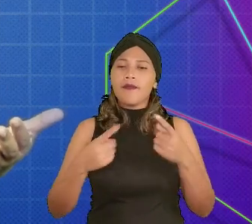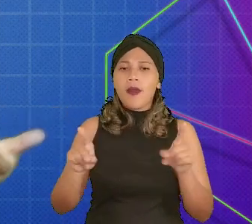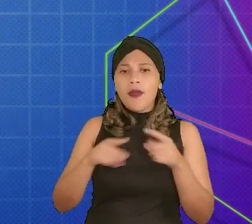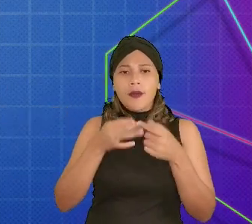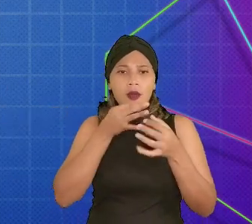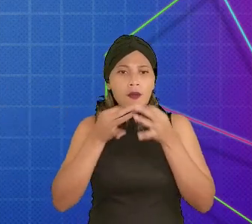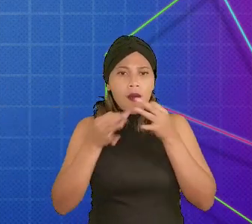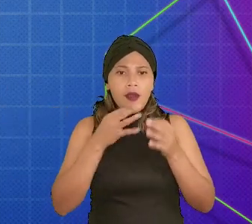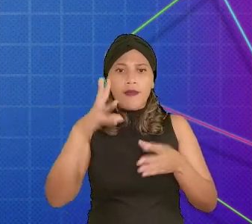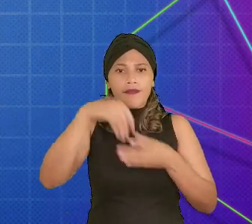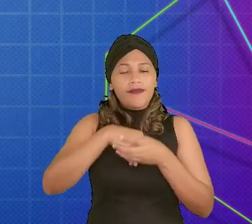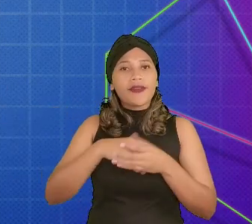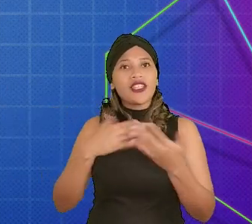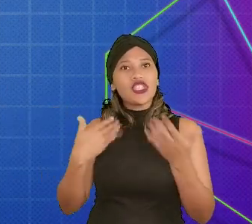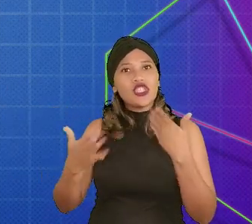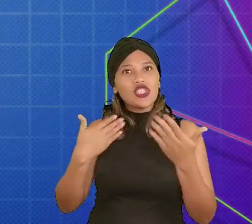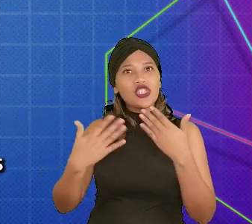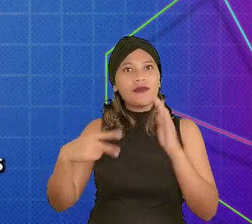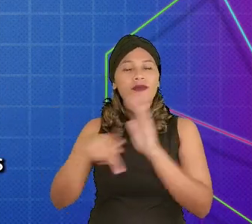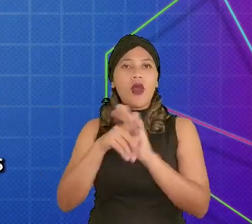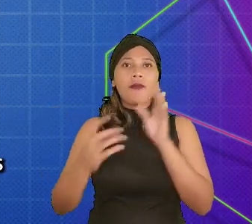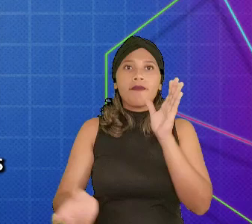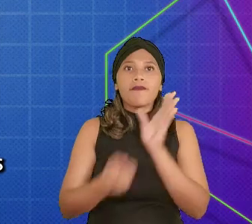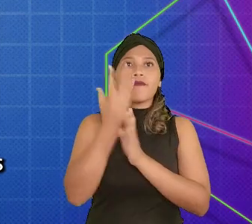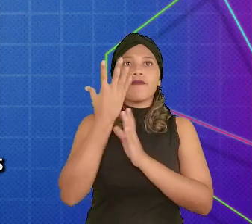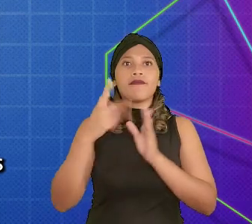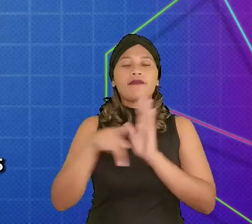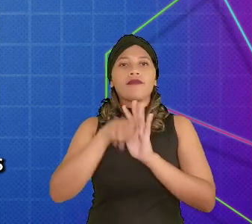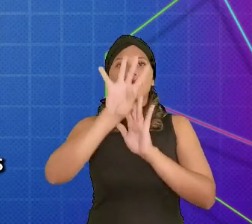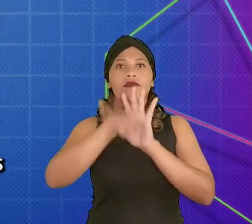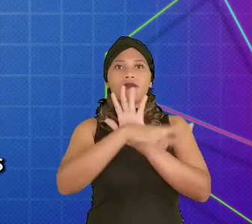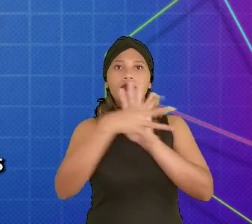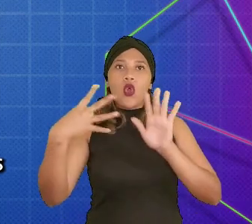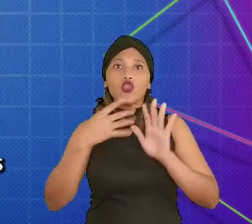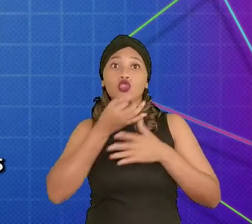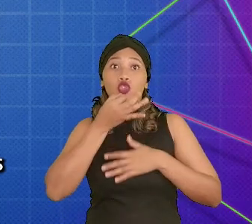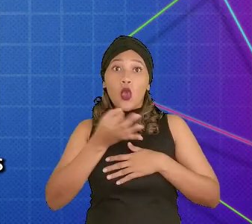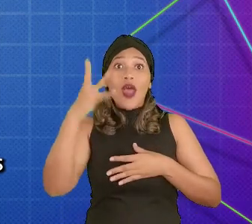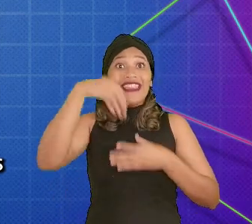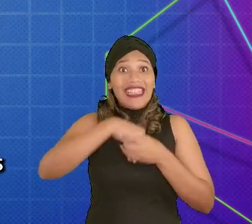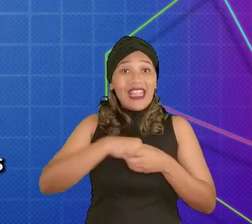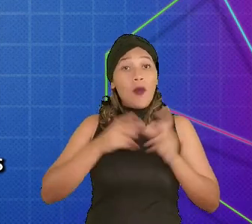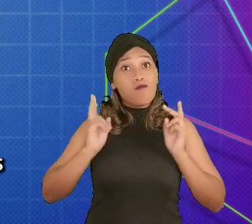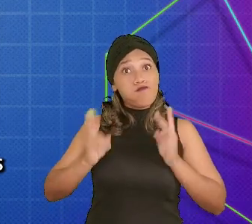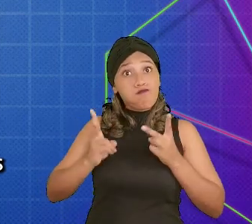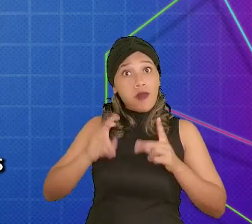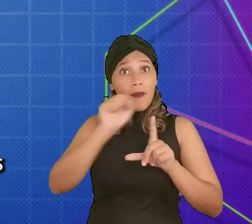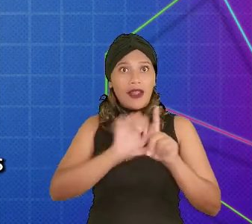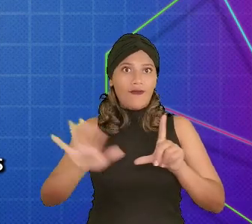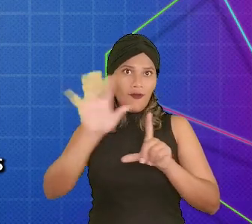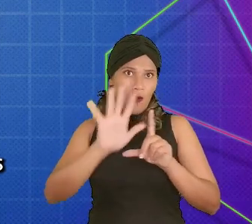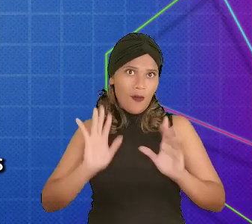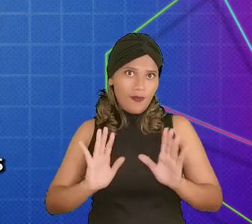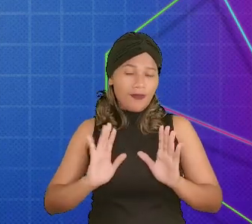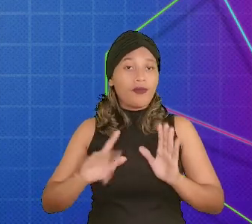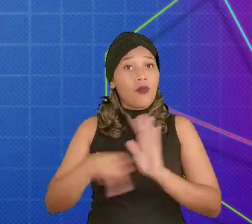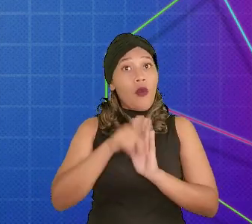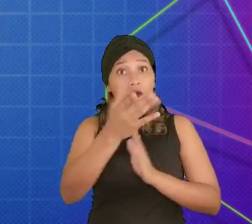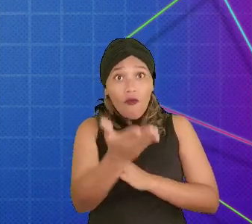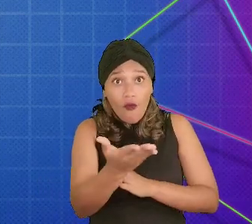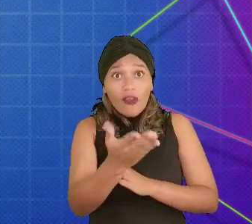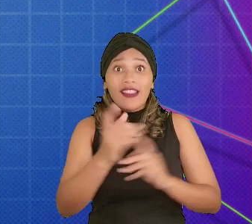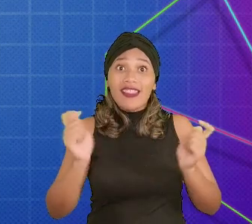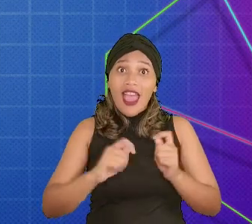sonoros dentro de linhas de diálogos através da criação de uma planilha de sons dentro da própria plataforma,